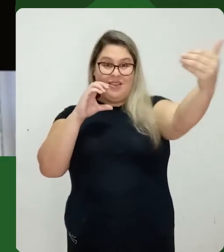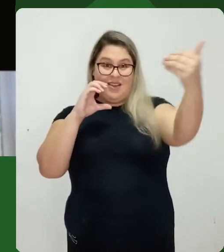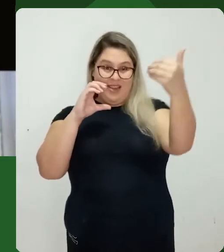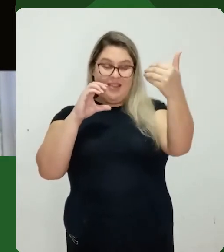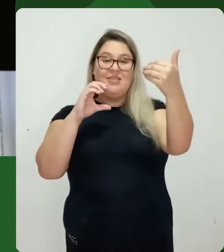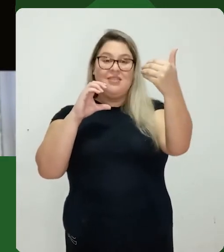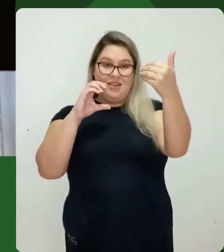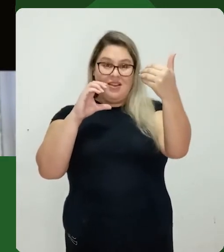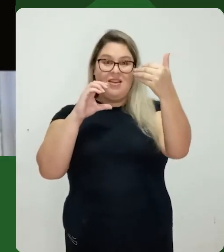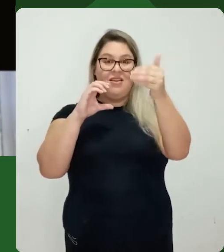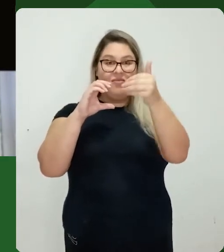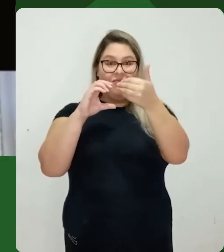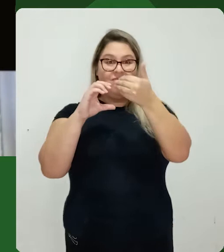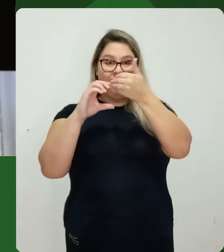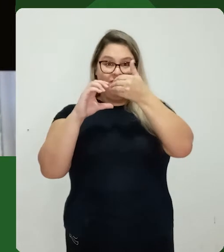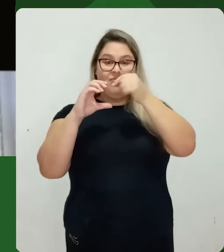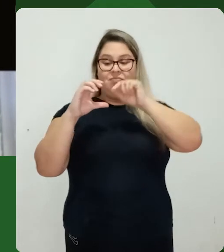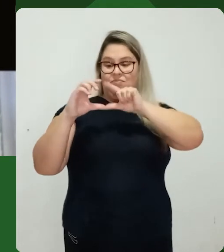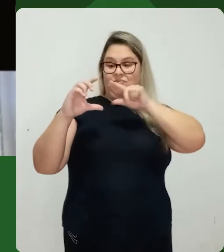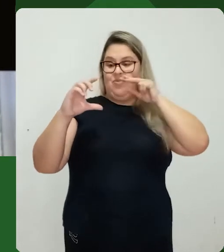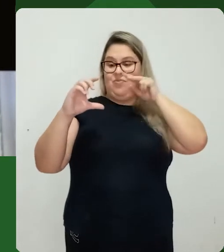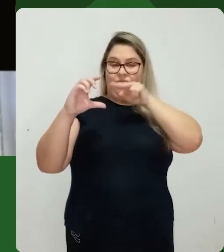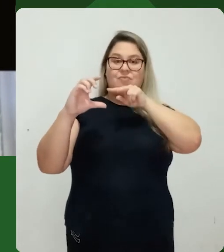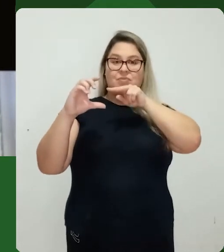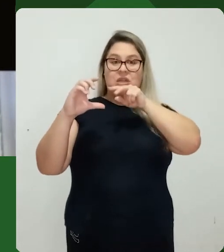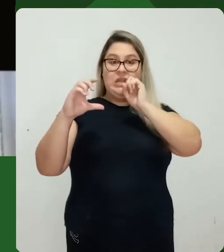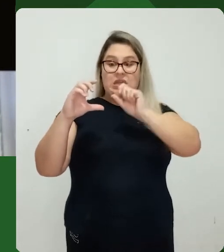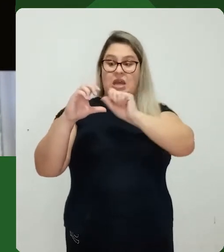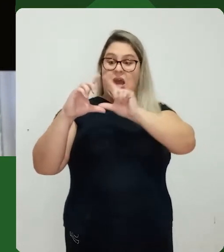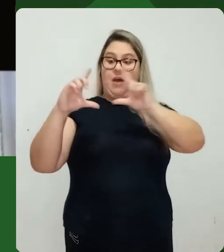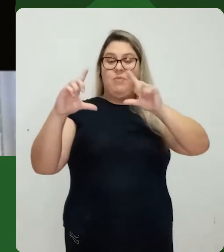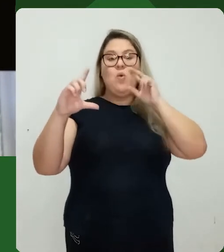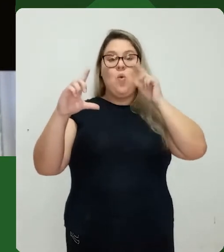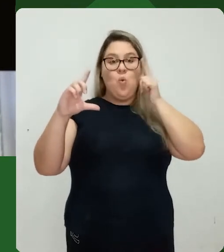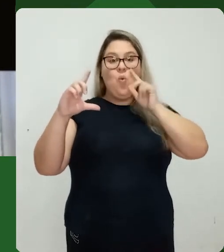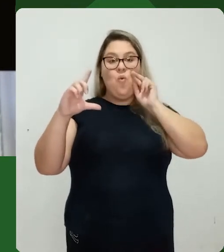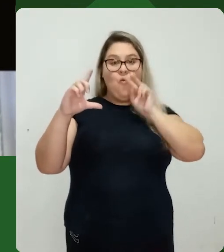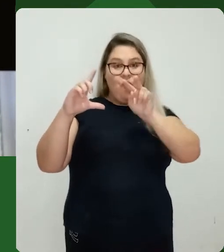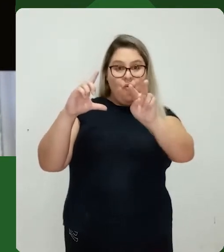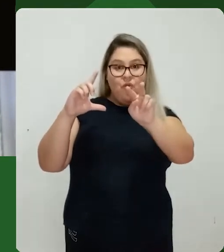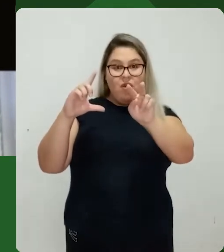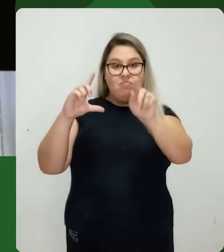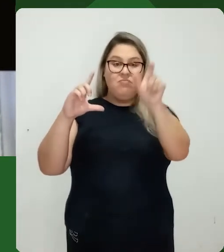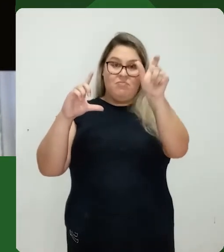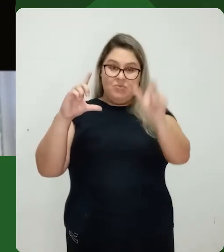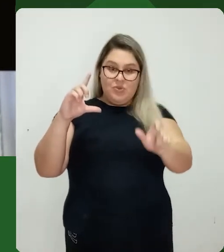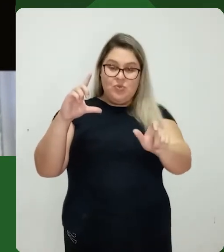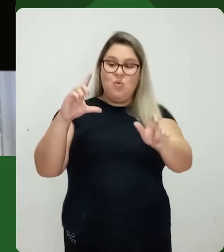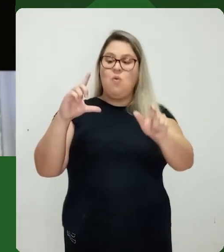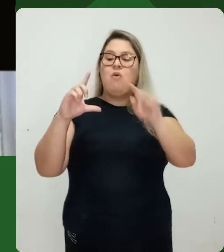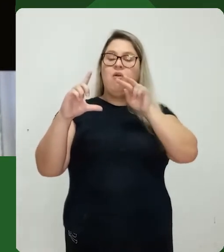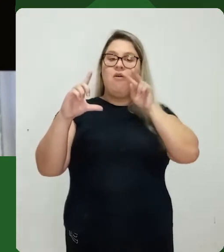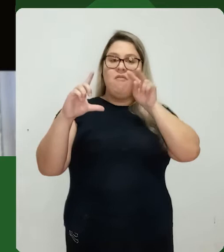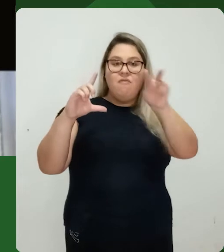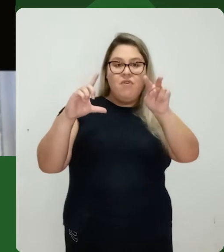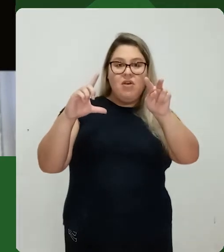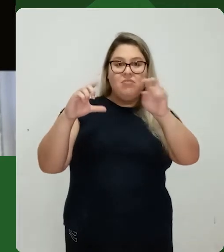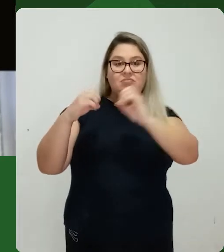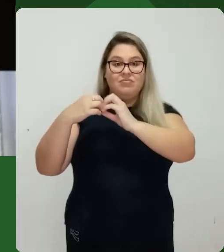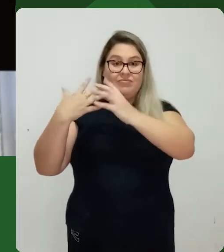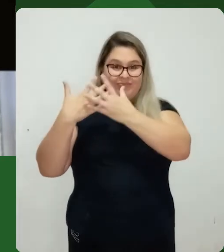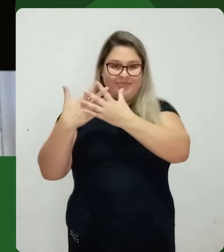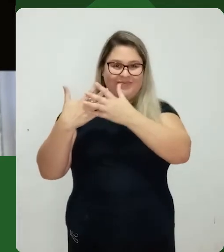aqui, né? E vem aqui por dentro, passa e sai aqui. Então, se eu abrir aqui, eu estou conseguindo ver você, estou conseguindo